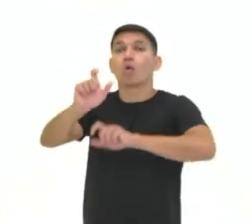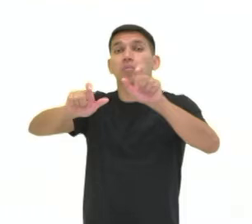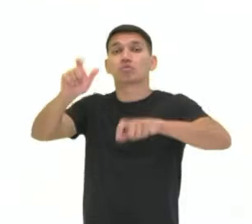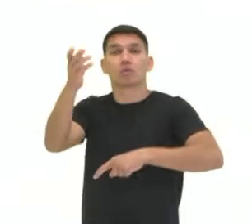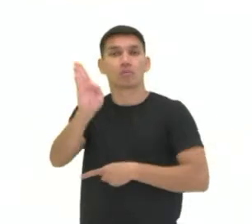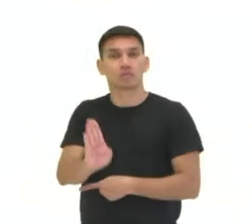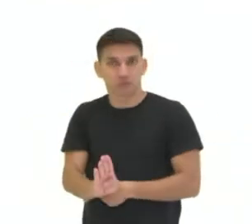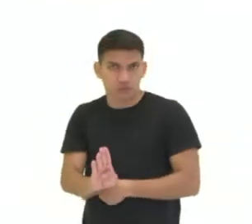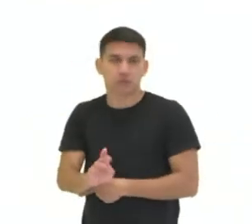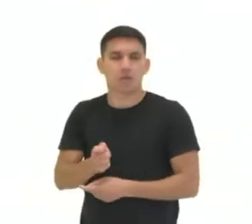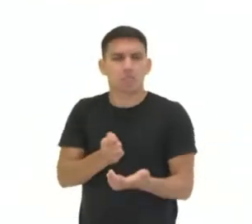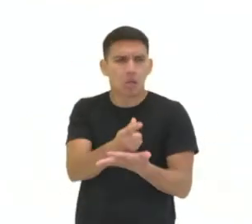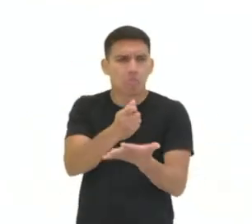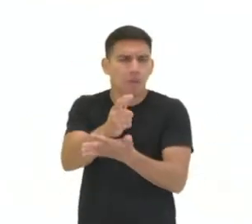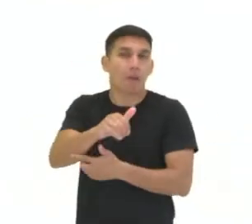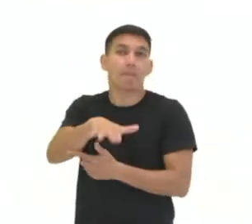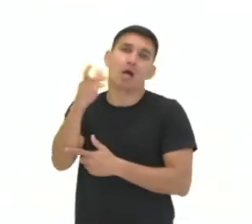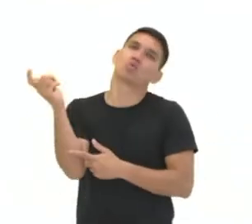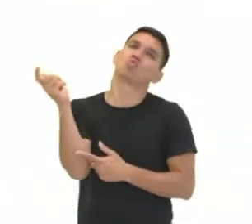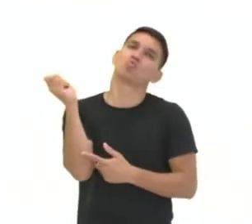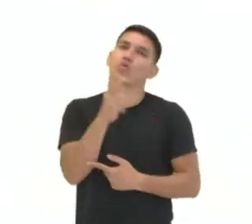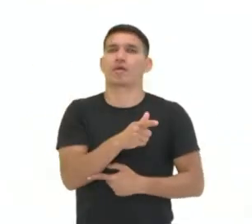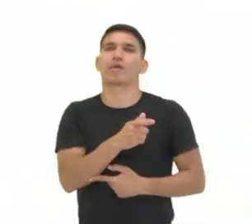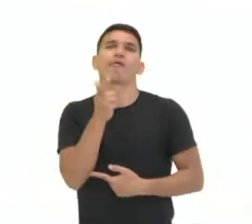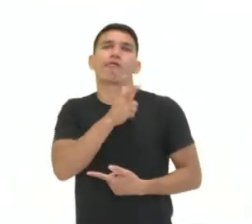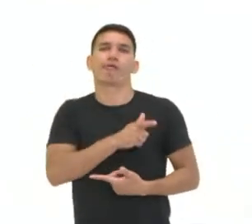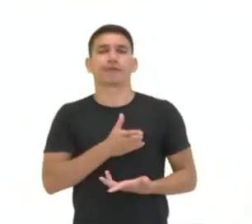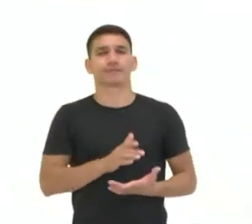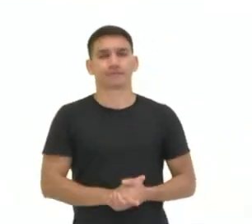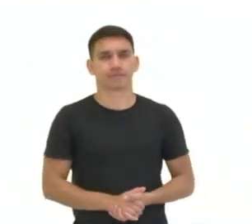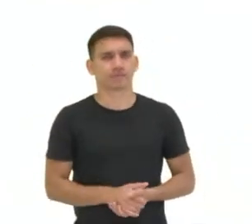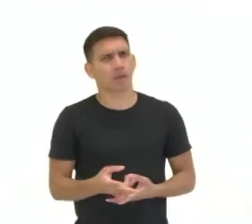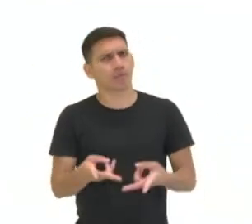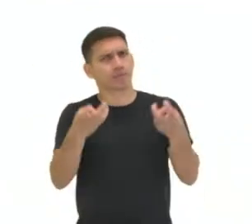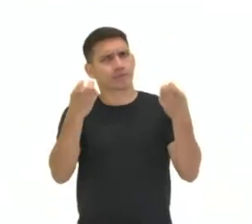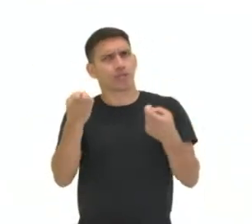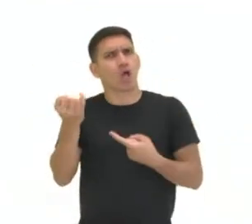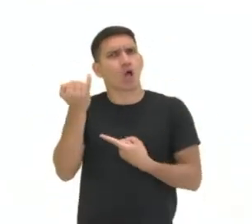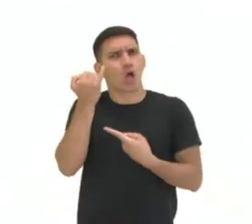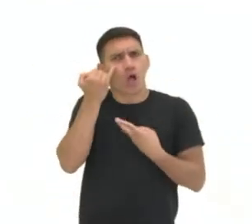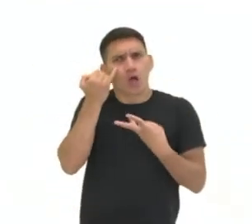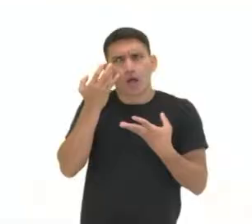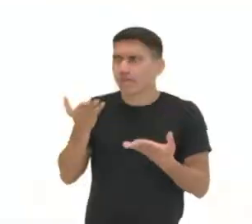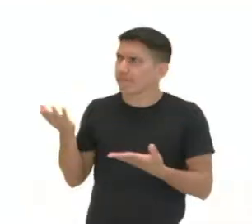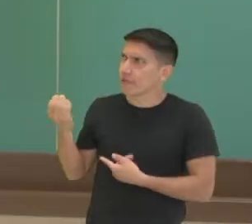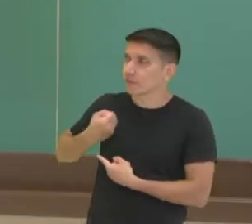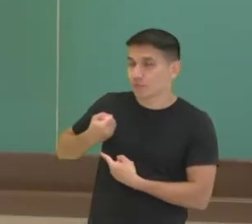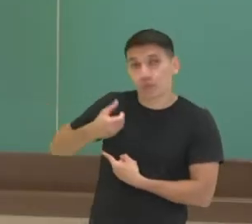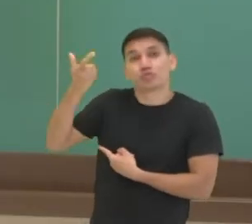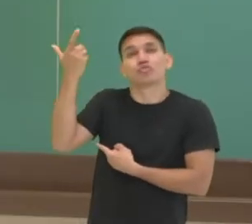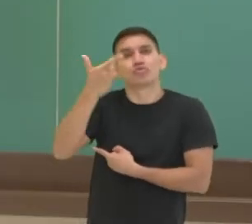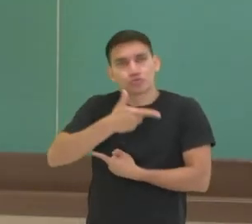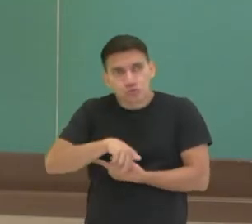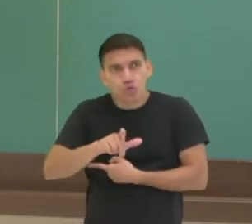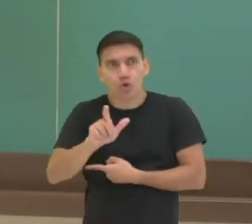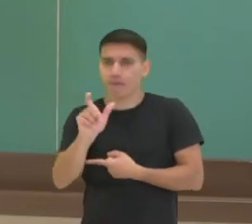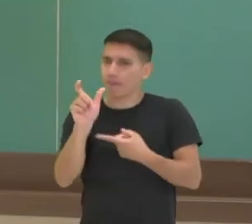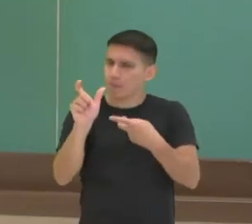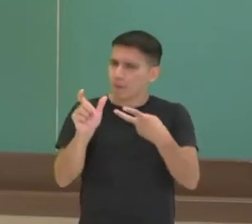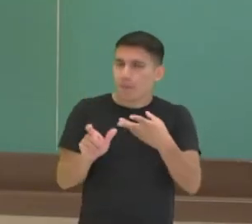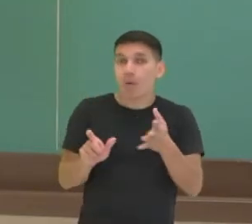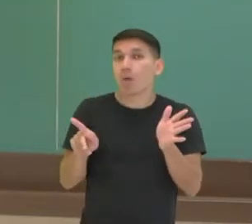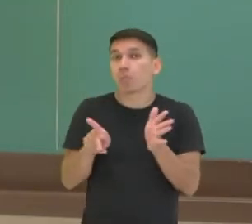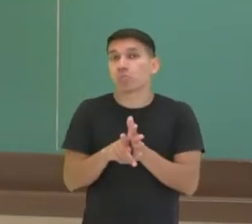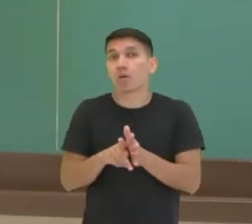que podiam. Confira os números, né? Então a gente tem aqui de novo as letras grafadas, né,